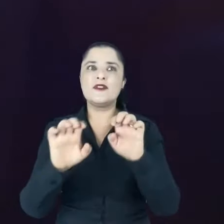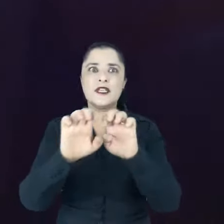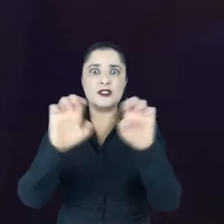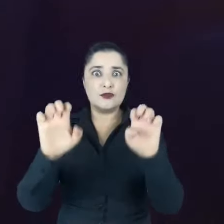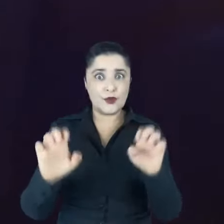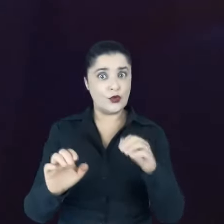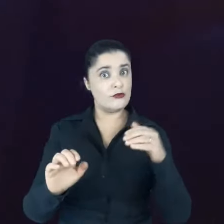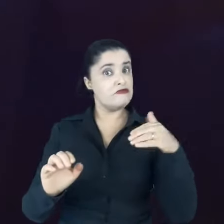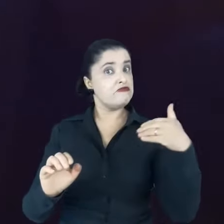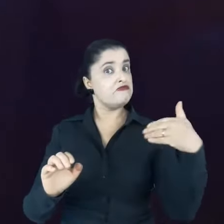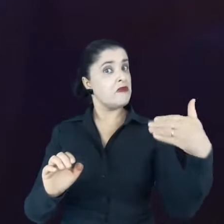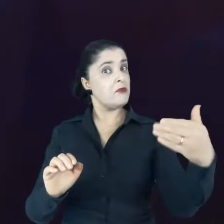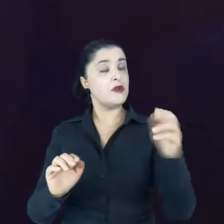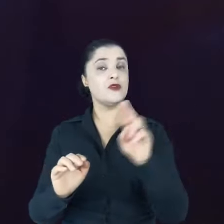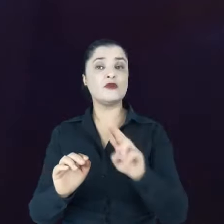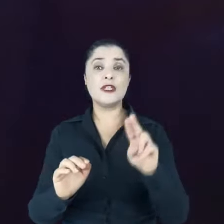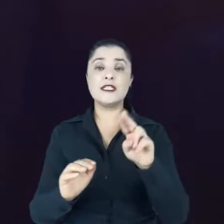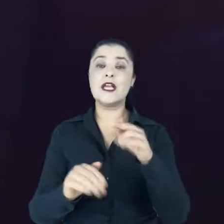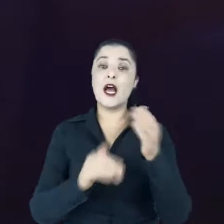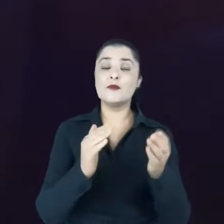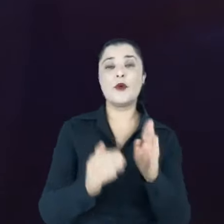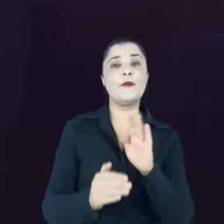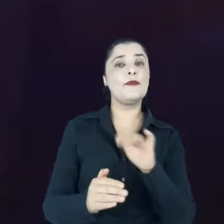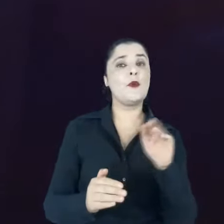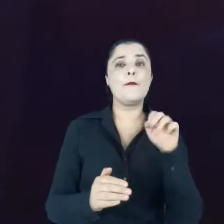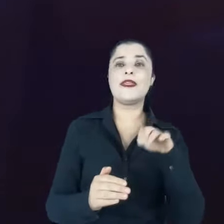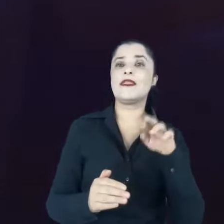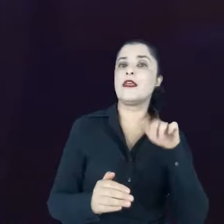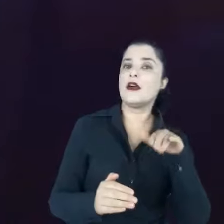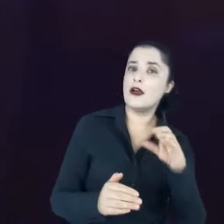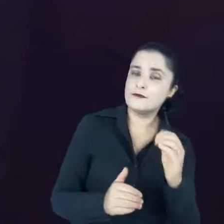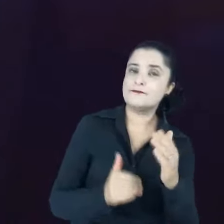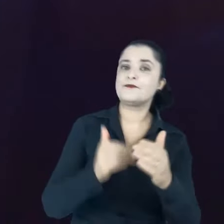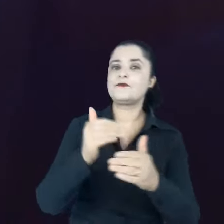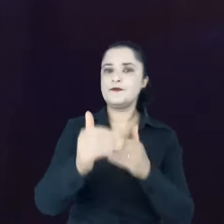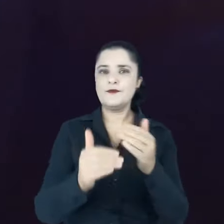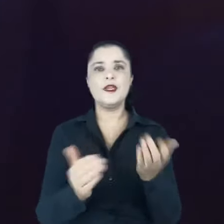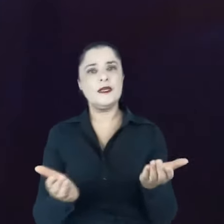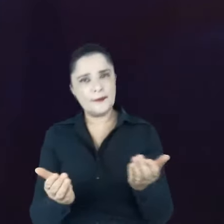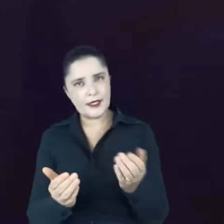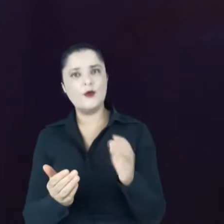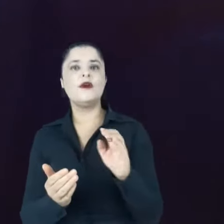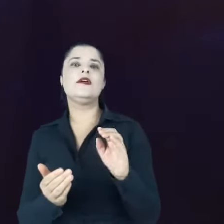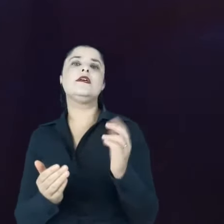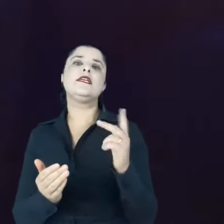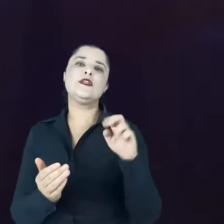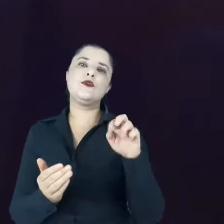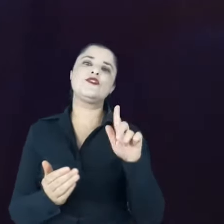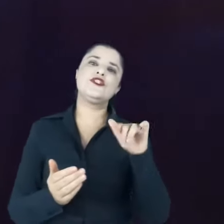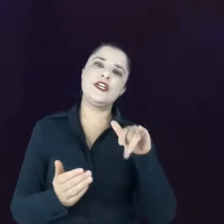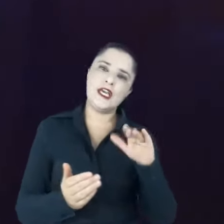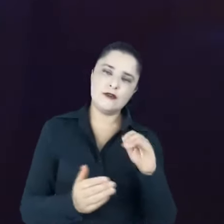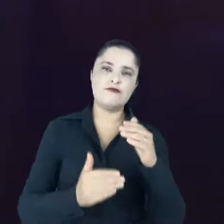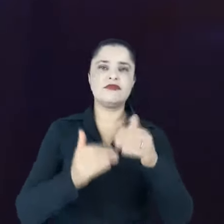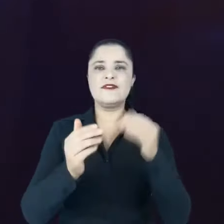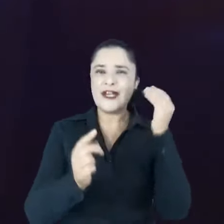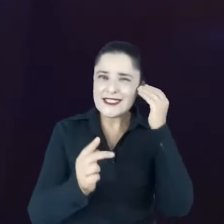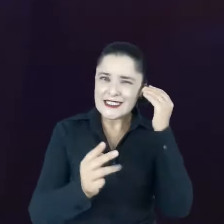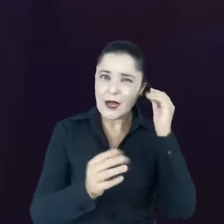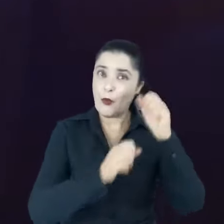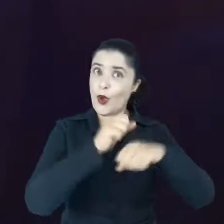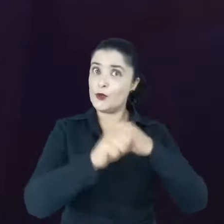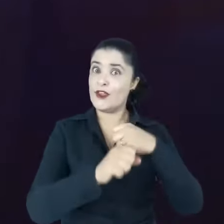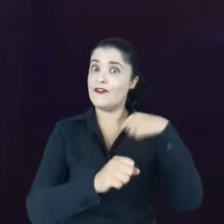utilizada para o biometano, quiçá pelo hidrogênio, né? Um dos projetos de inovação que a gente vai testar para o ano que vem provavelmente já